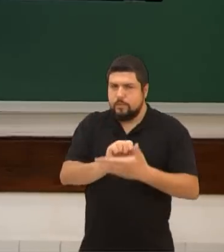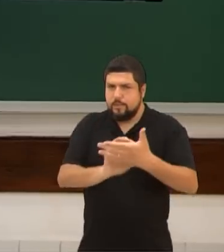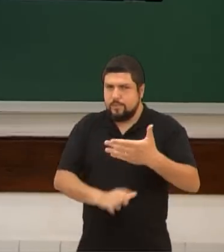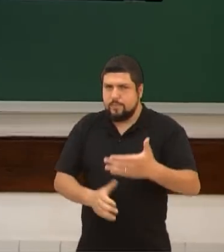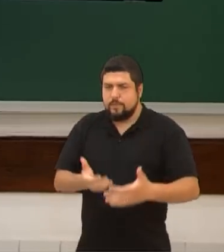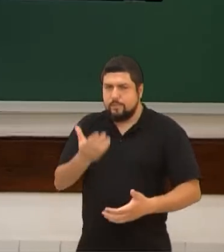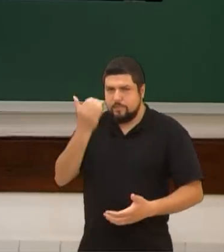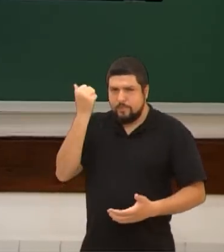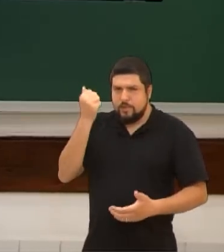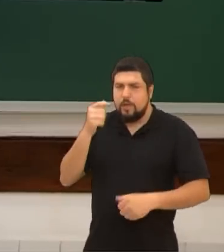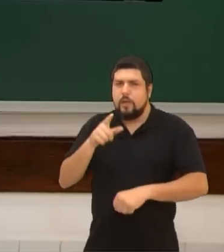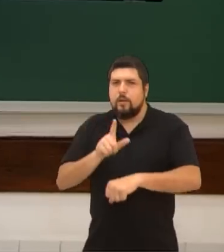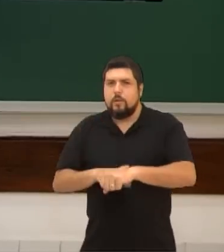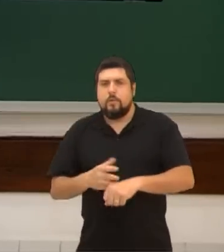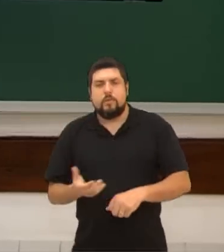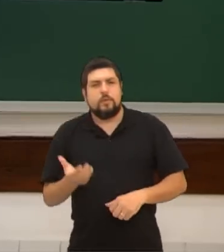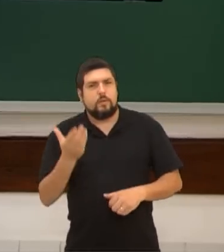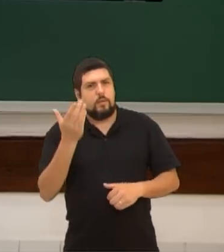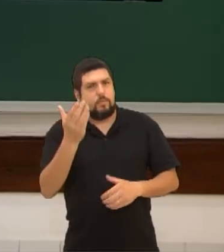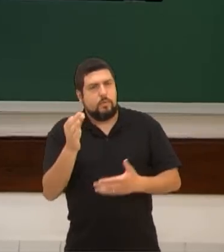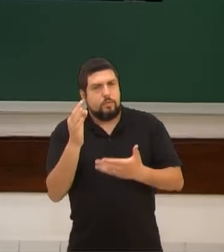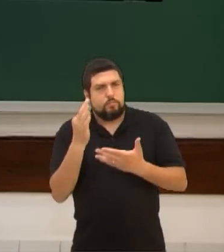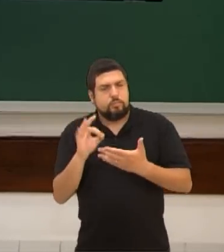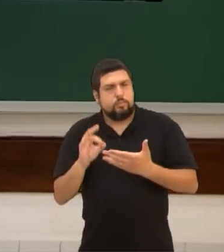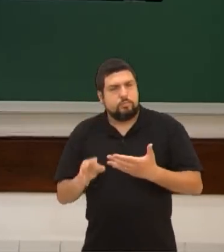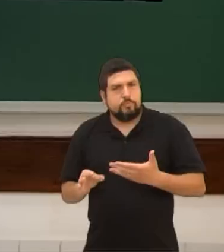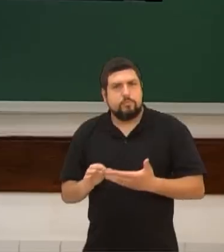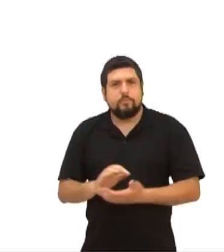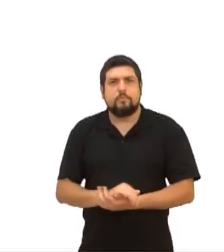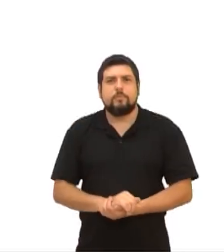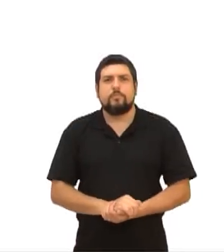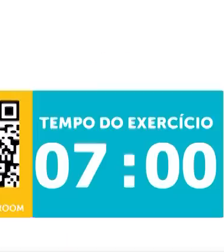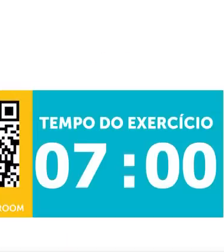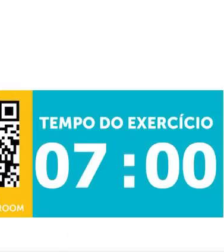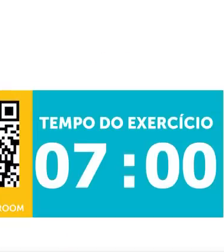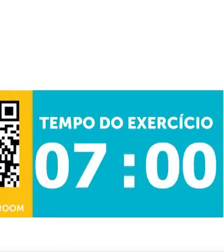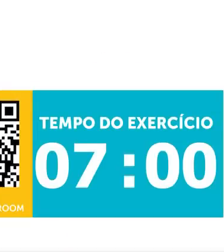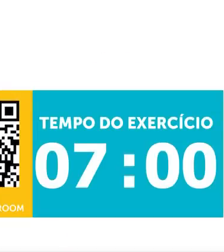Vamos lá? Colocar um tempo aqui na tela para que vocês possam responder o exercício.